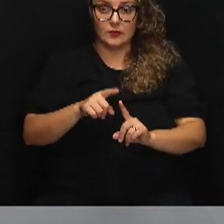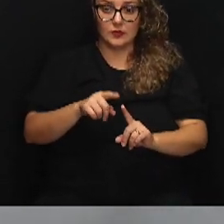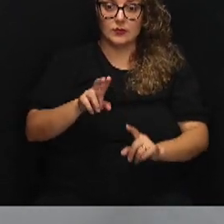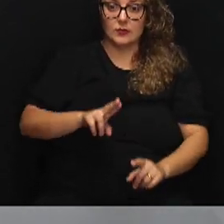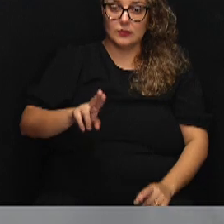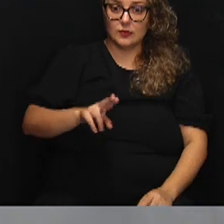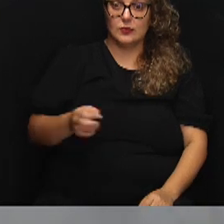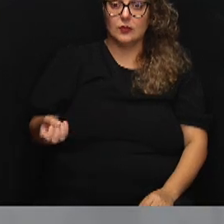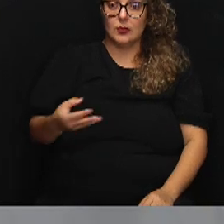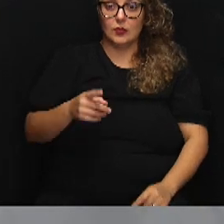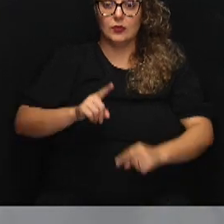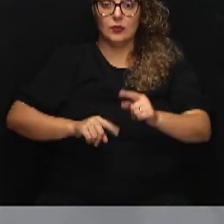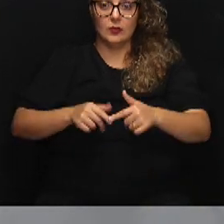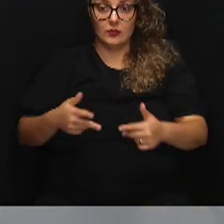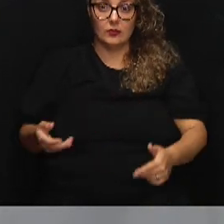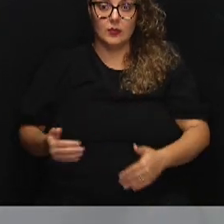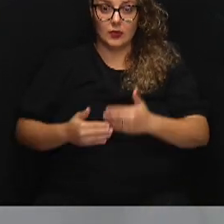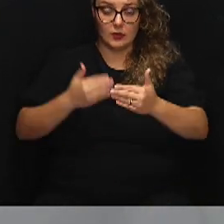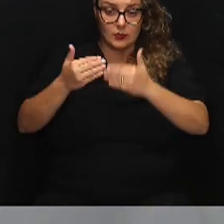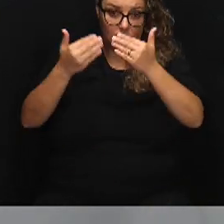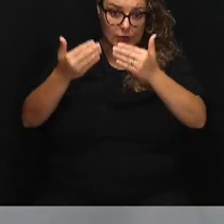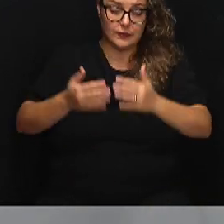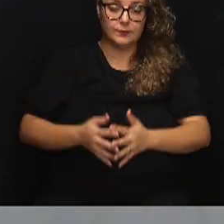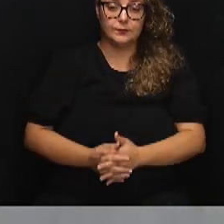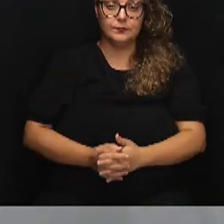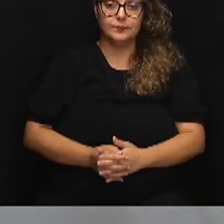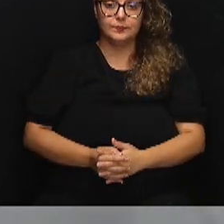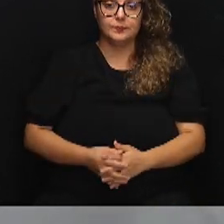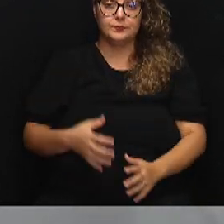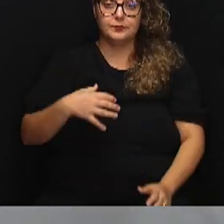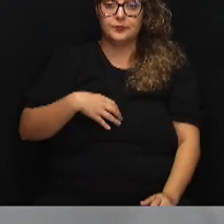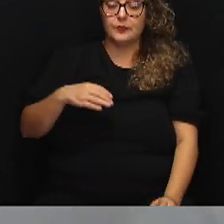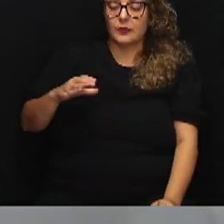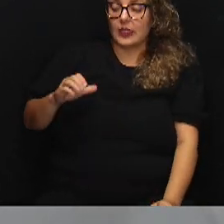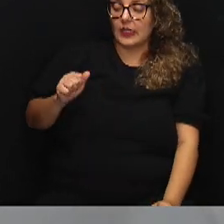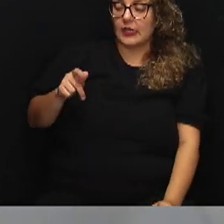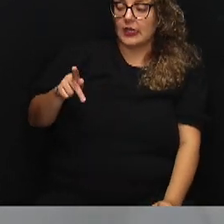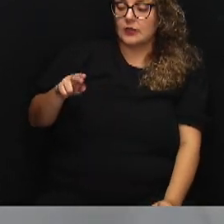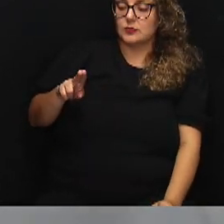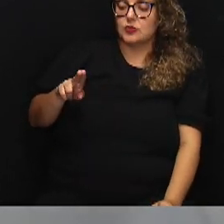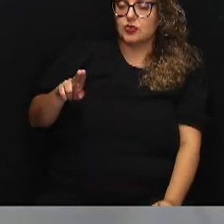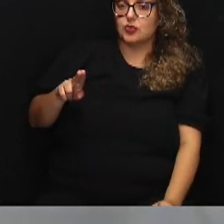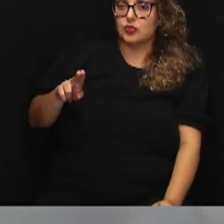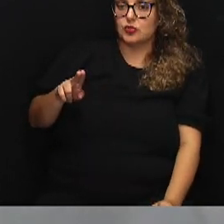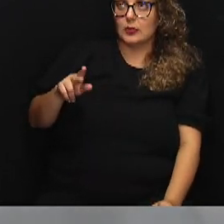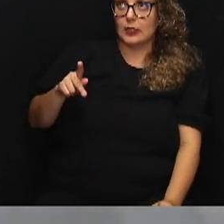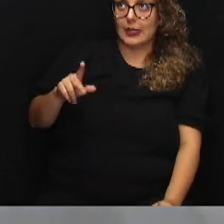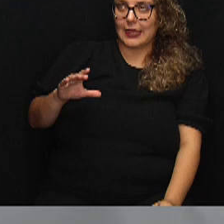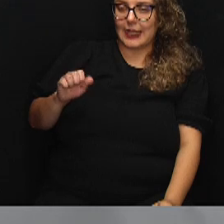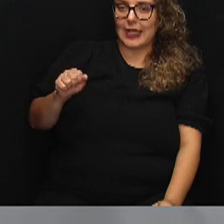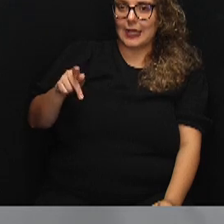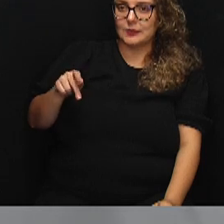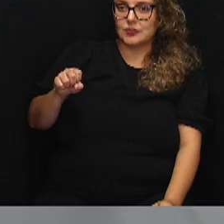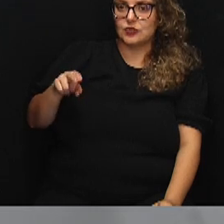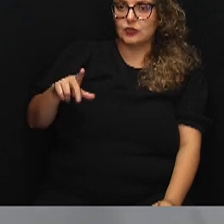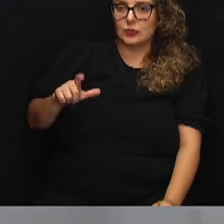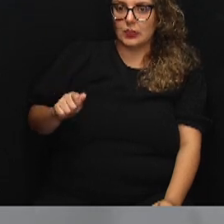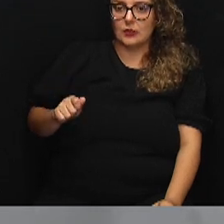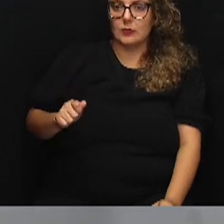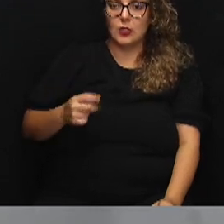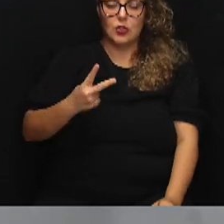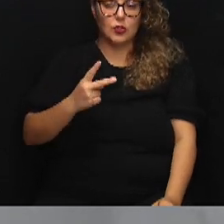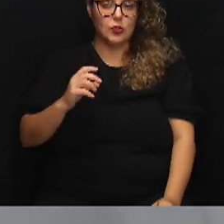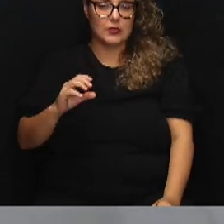novo material que a gente faz em forma de cápsulas. Cápsulas, macrocápsulas, 1 centímetro cúbico, 2